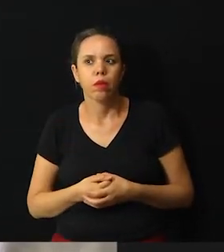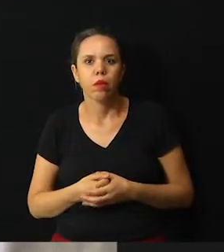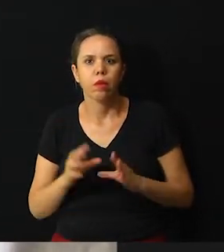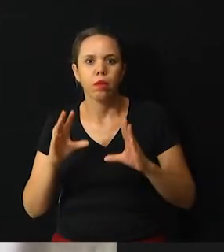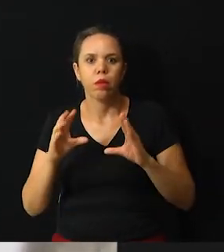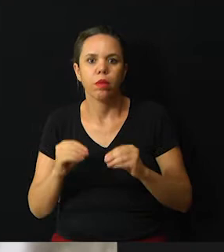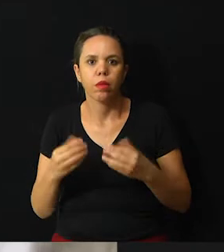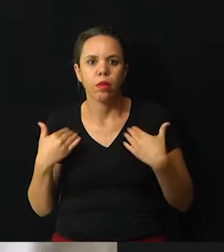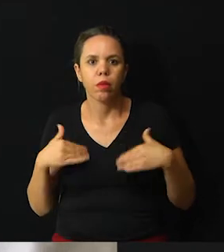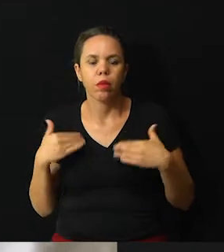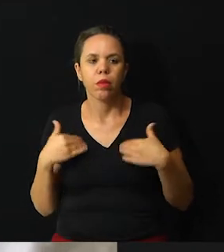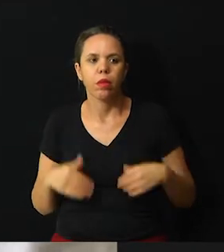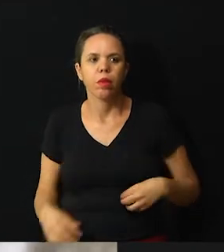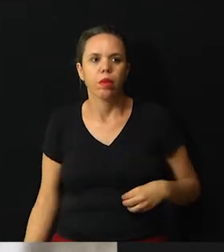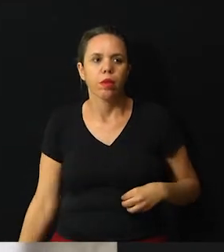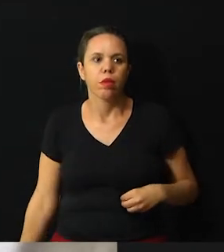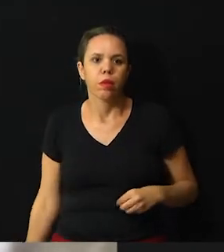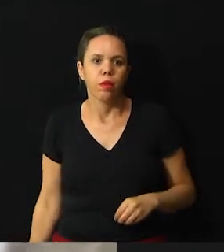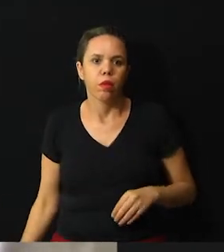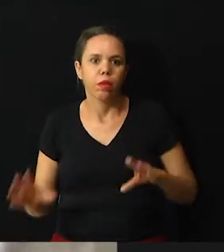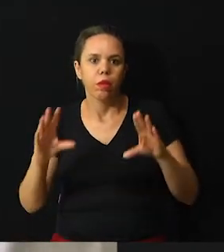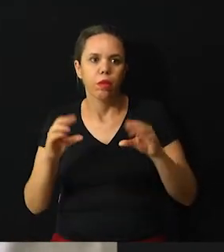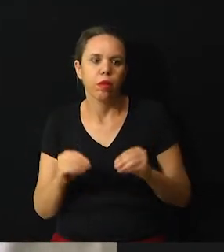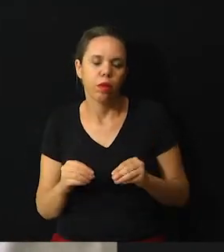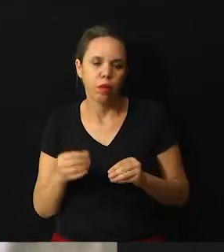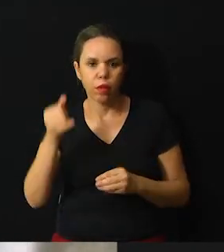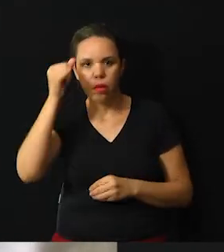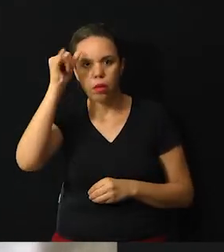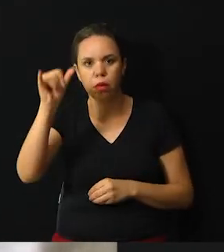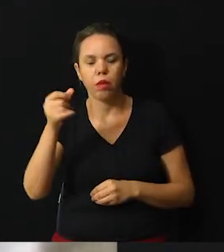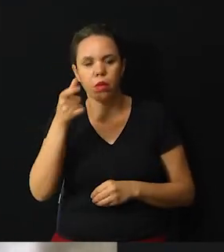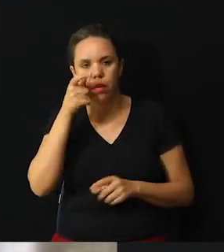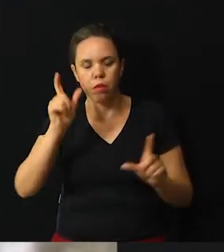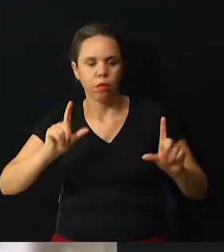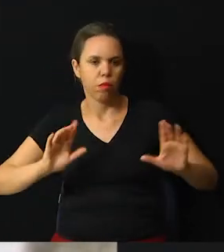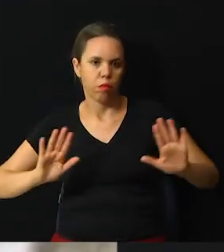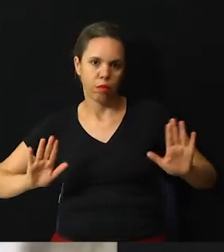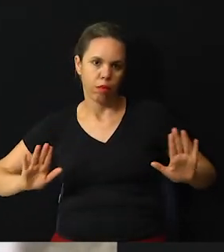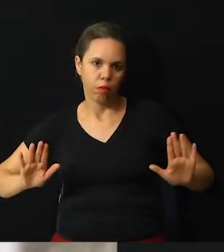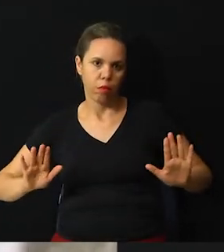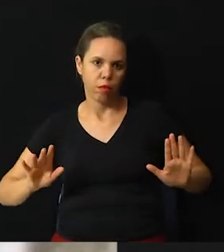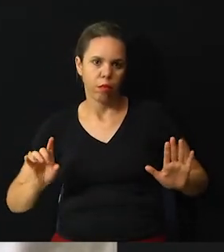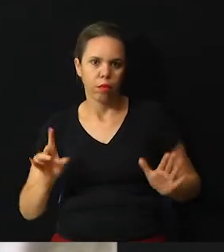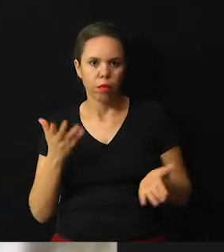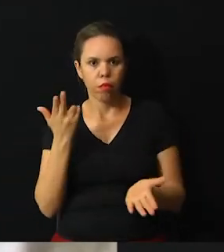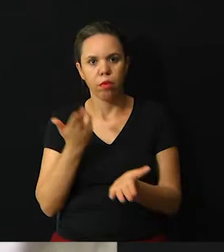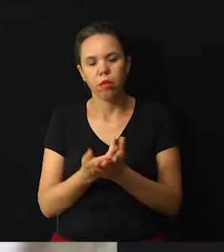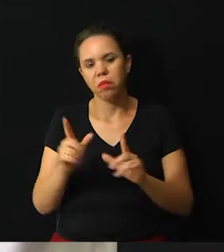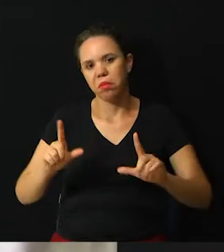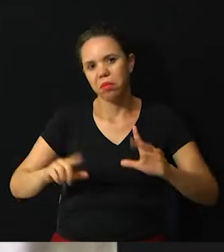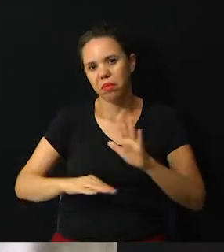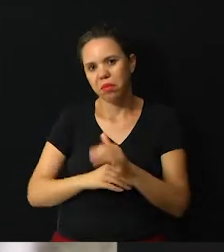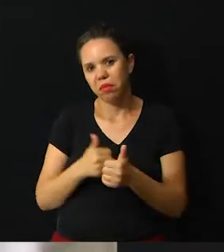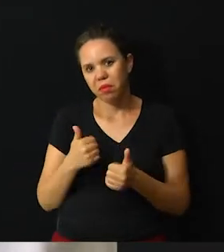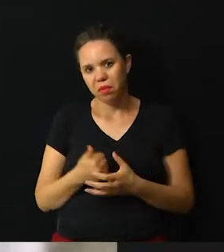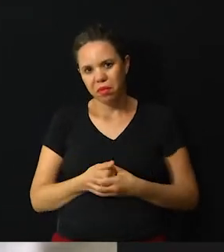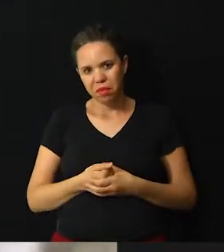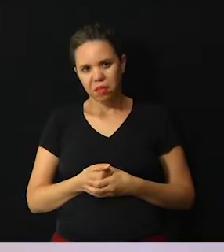é à noite você ficar tranquila, né? À noite tem que evitar de ficar vendo muita TV, opa, só com exceção da câmera, TV câmera só